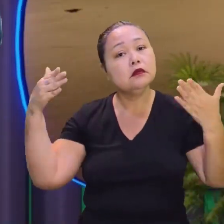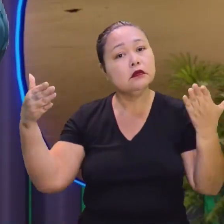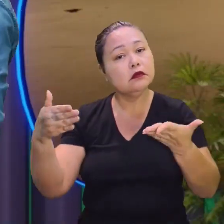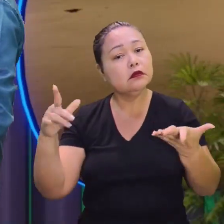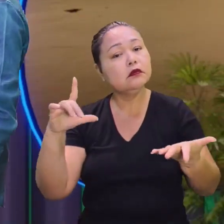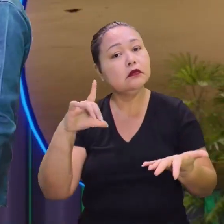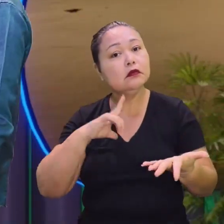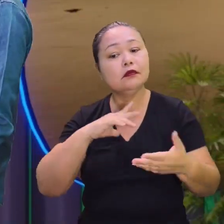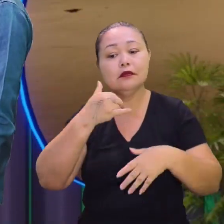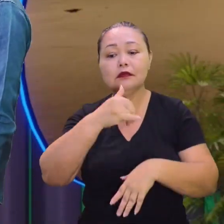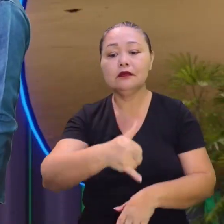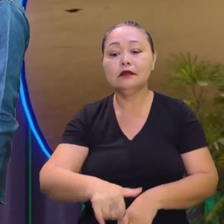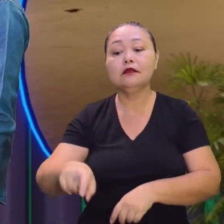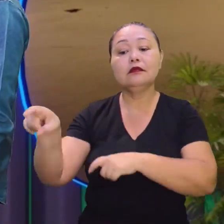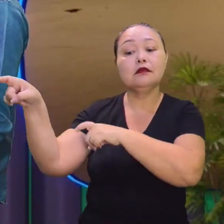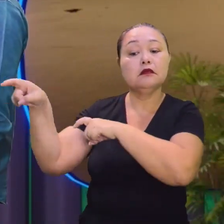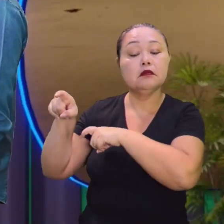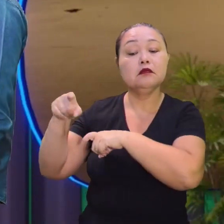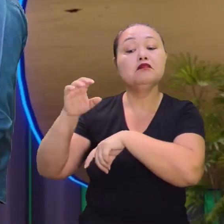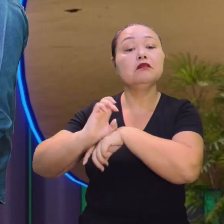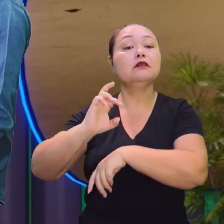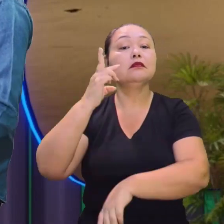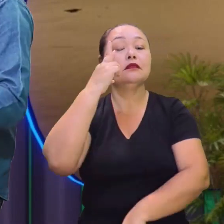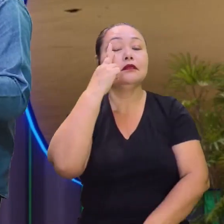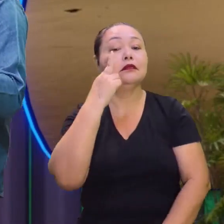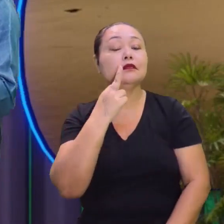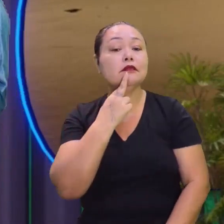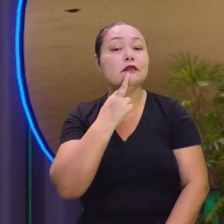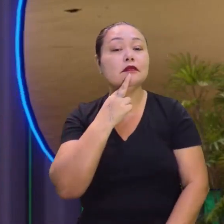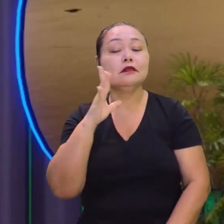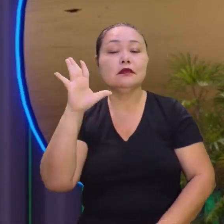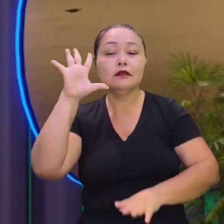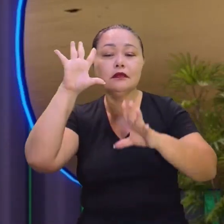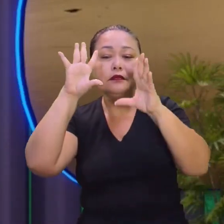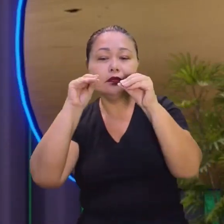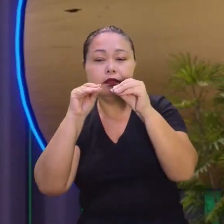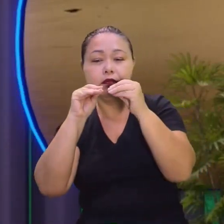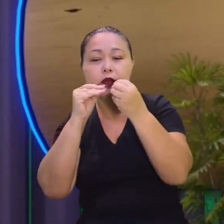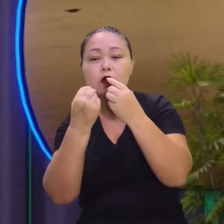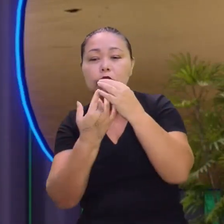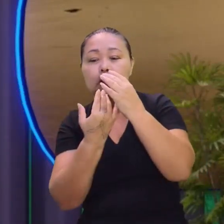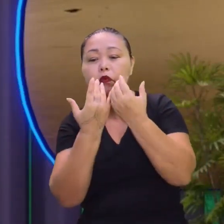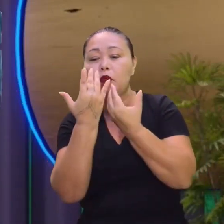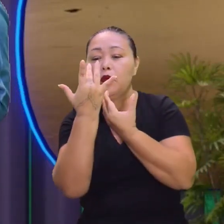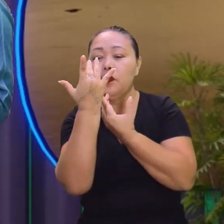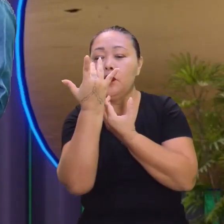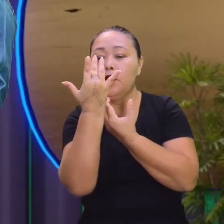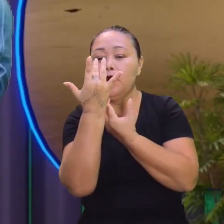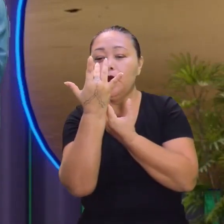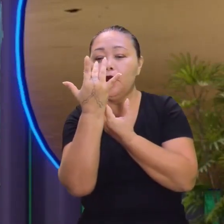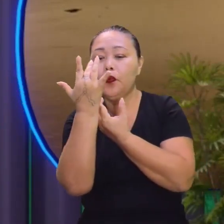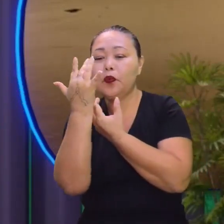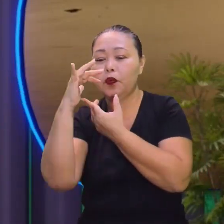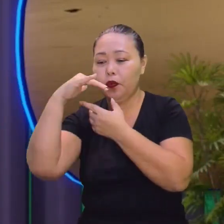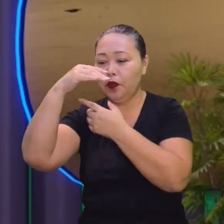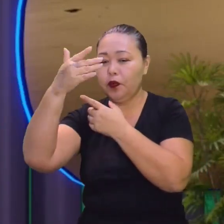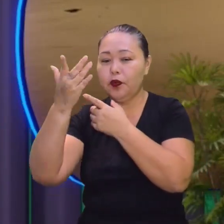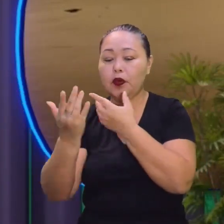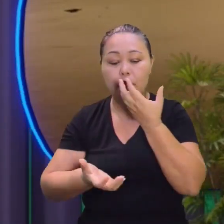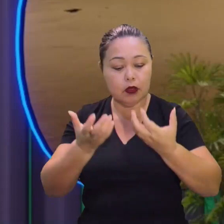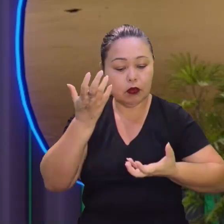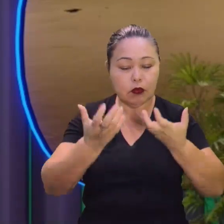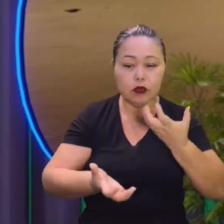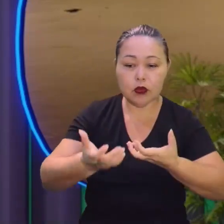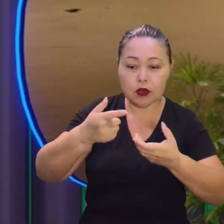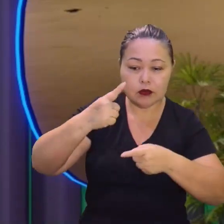hoje teria energia no campo em Rondônia? Pois é. À noite era lamparina. À noite a gente fazia uma